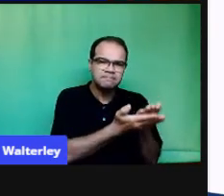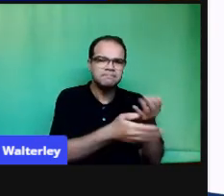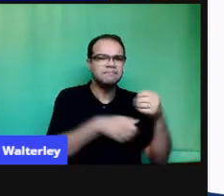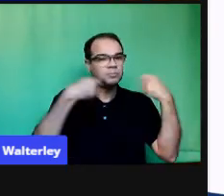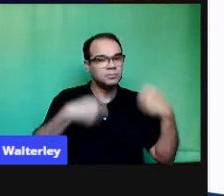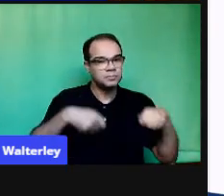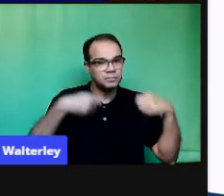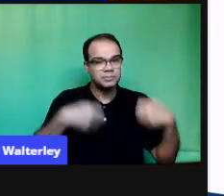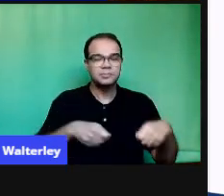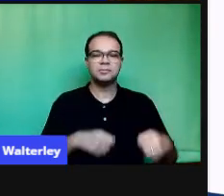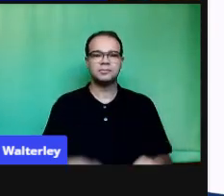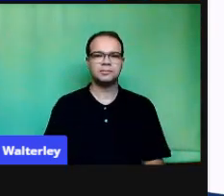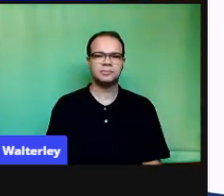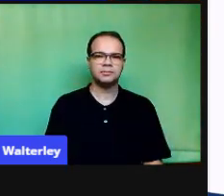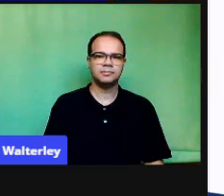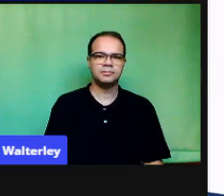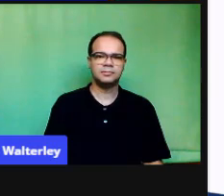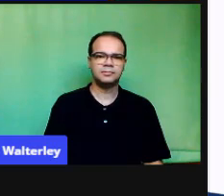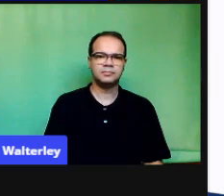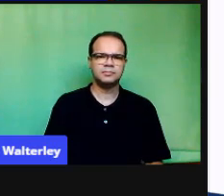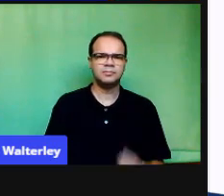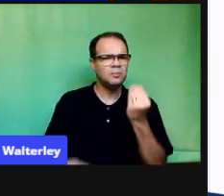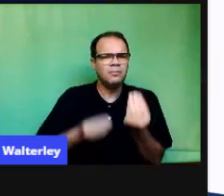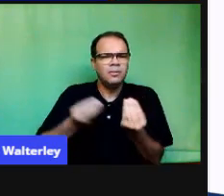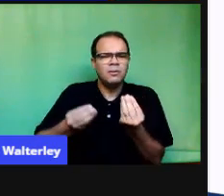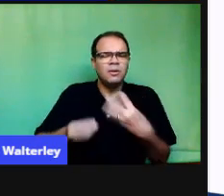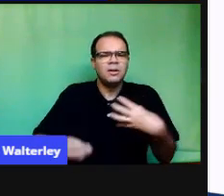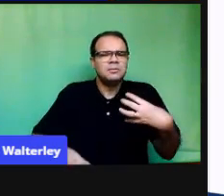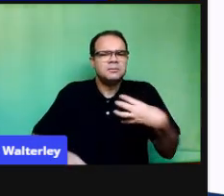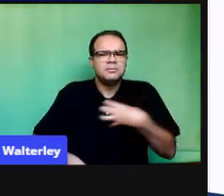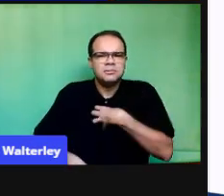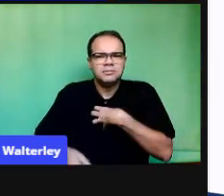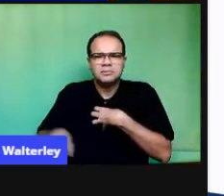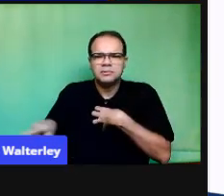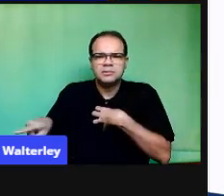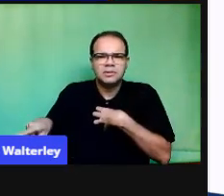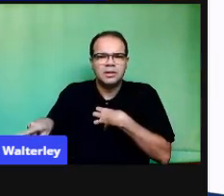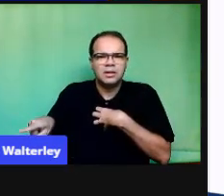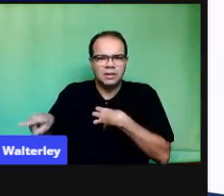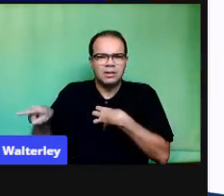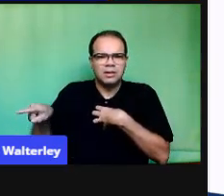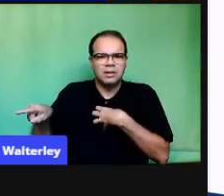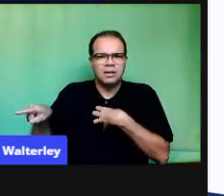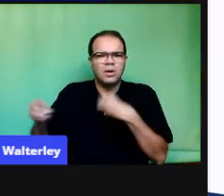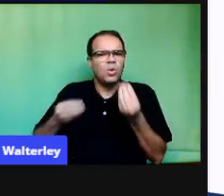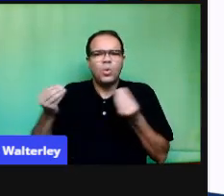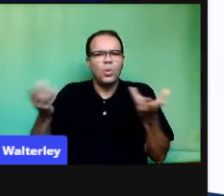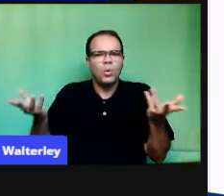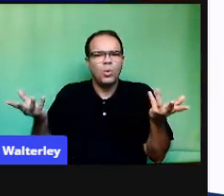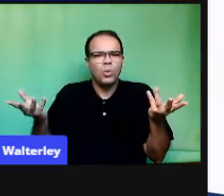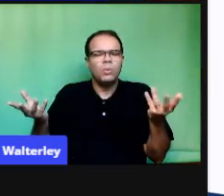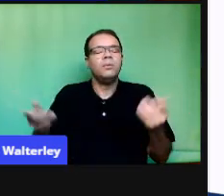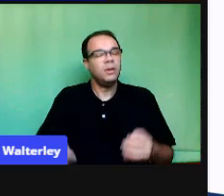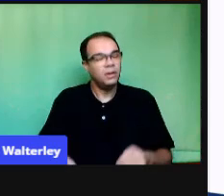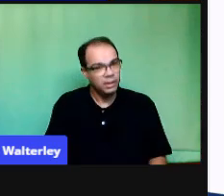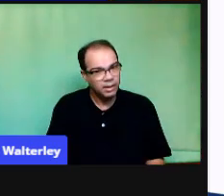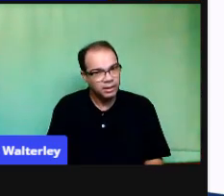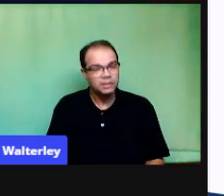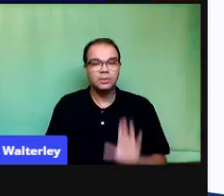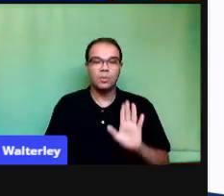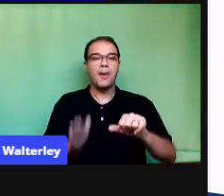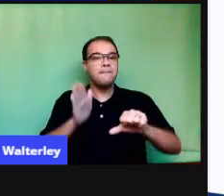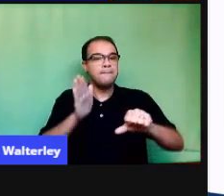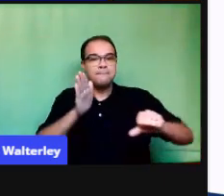esclarecer o sentimento dos animais em relação à situação que eles estavam vivendo. Bom, essa então foi a primeira